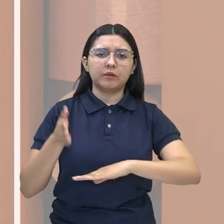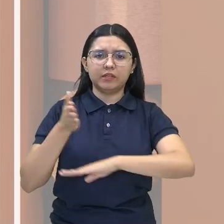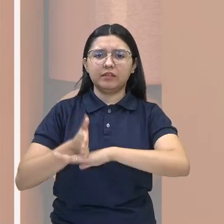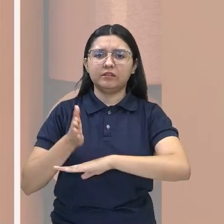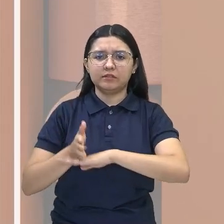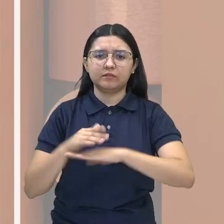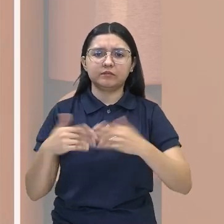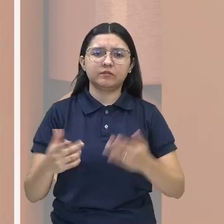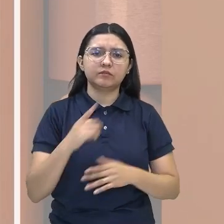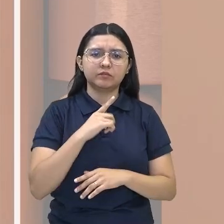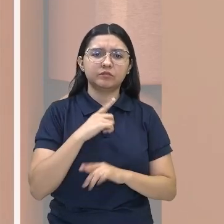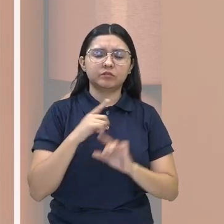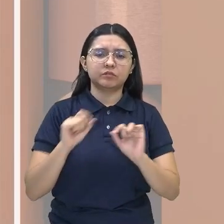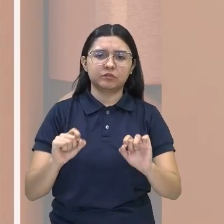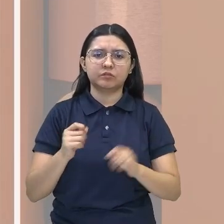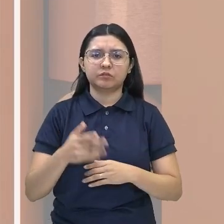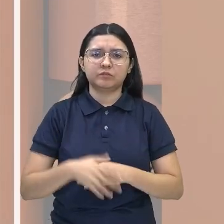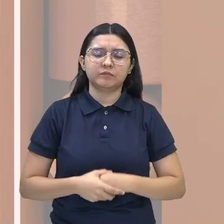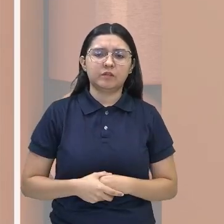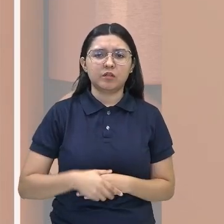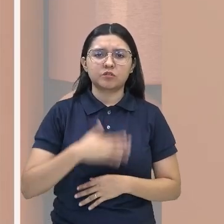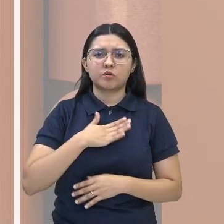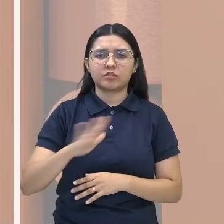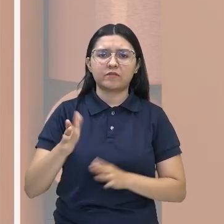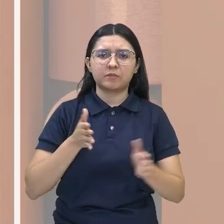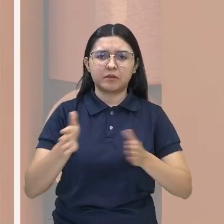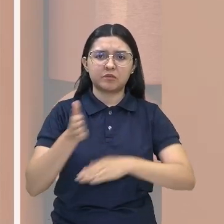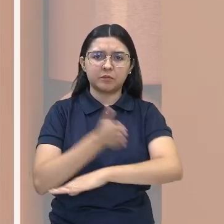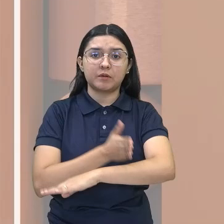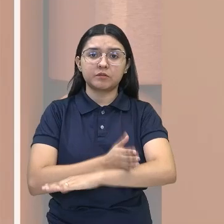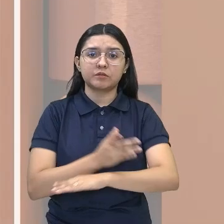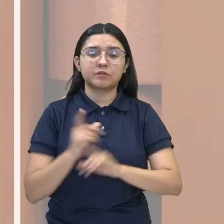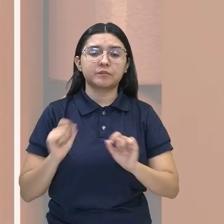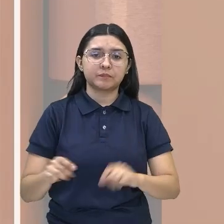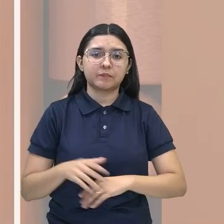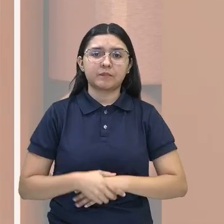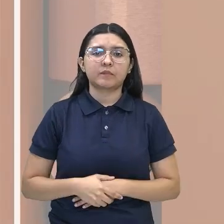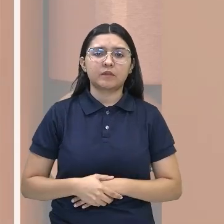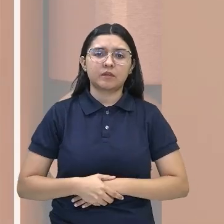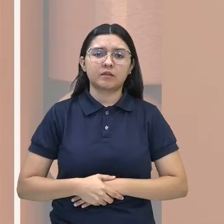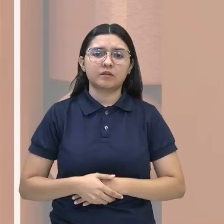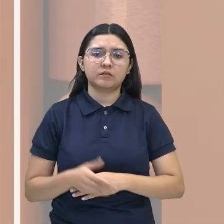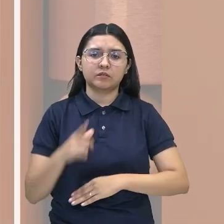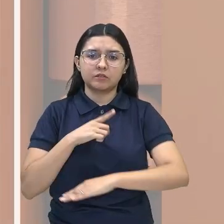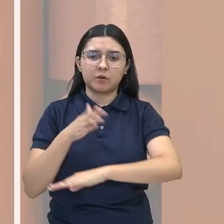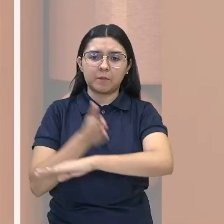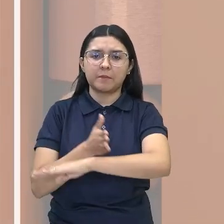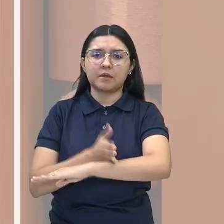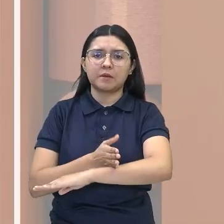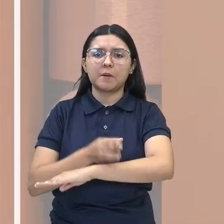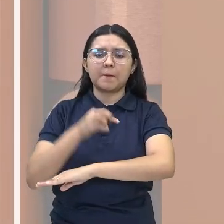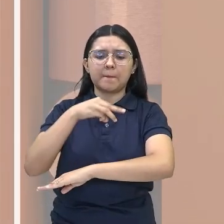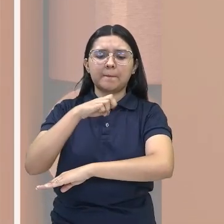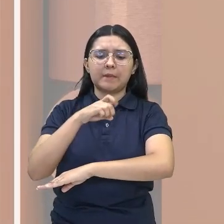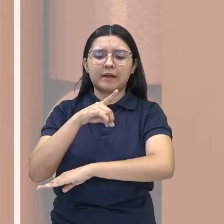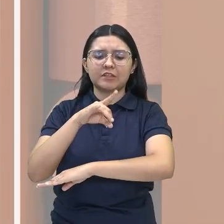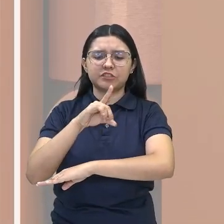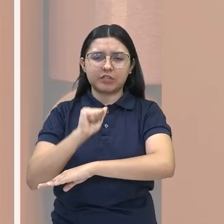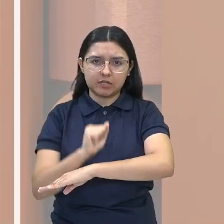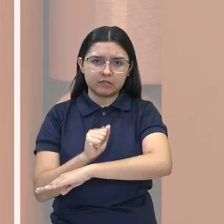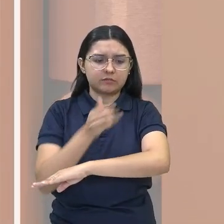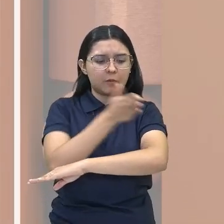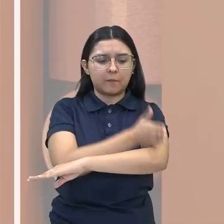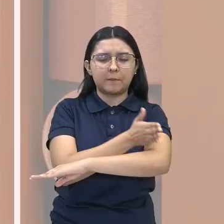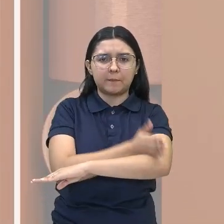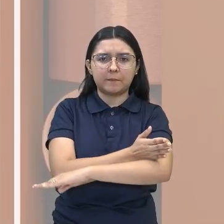se repudiava tudo que vinha da Idade Média, eles colocaram a Idade Média como um período entre a Idade Antiga e a Era Moderna, um